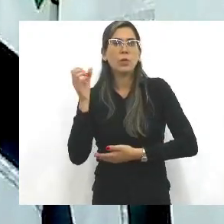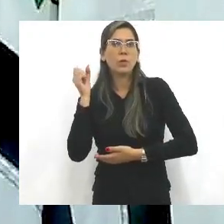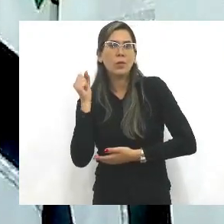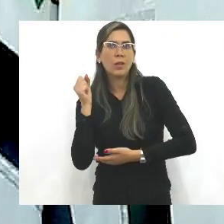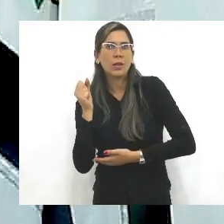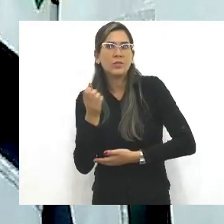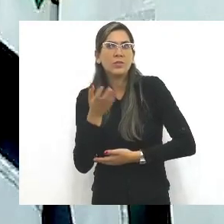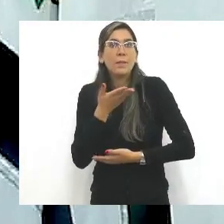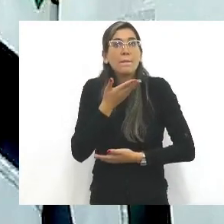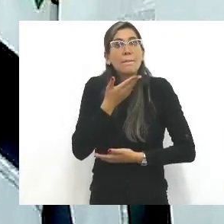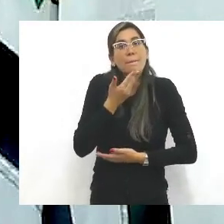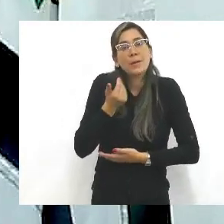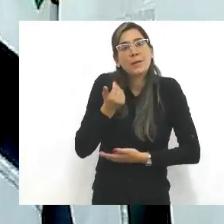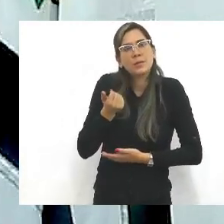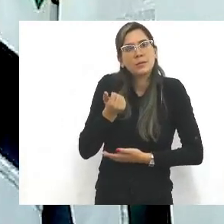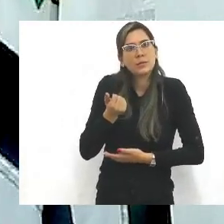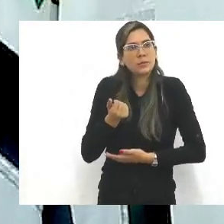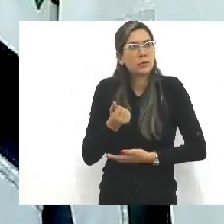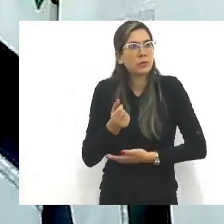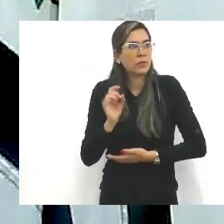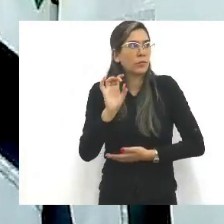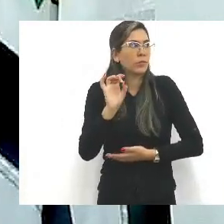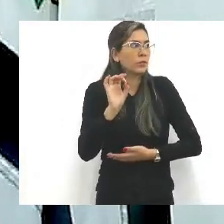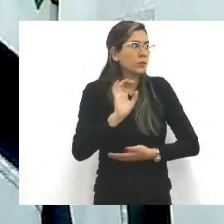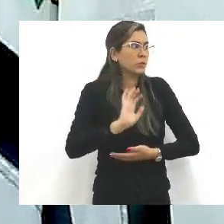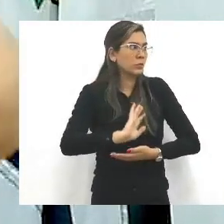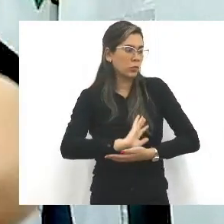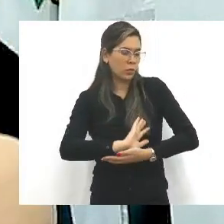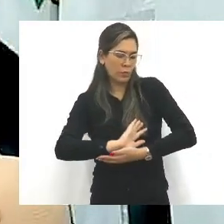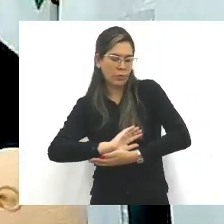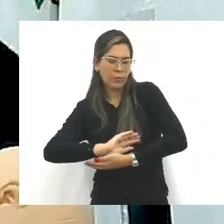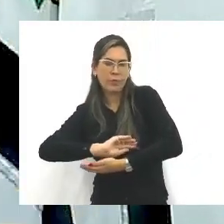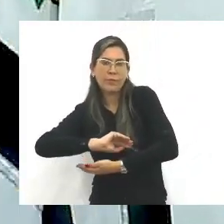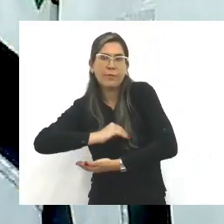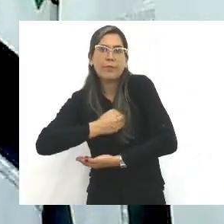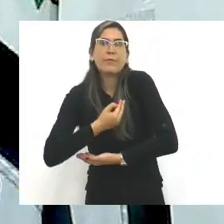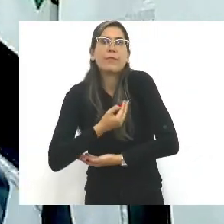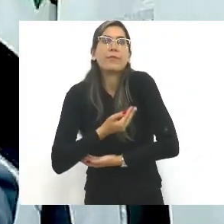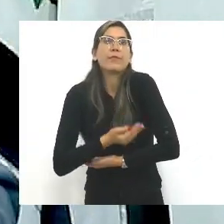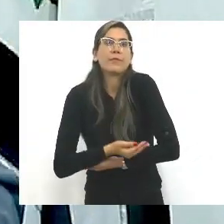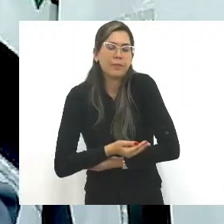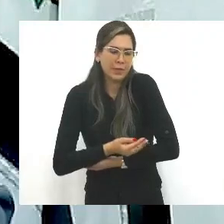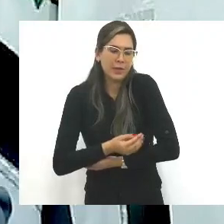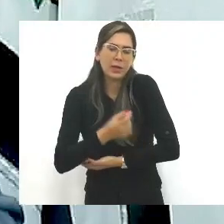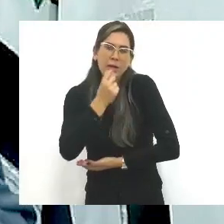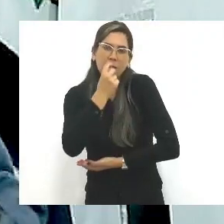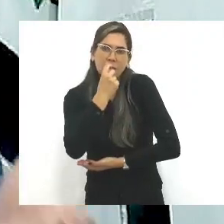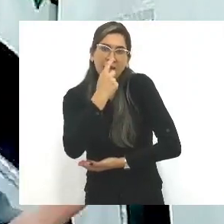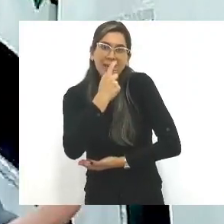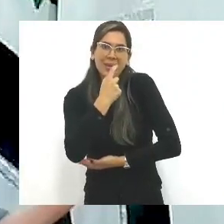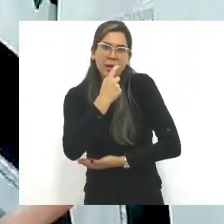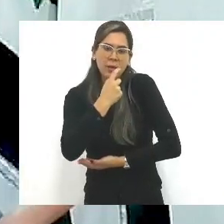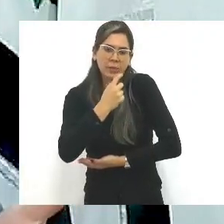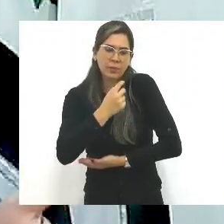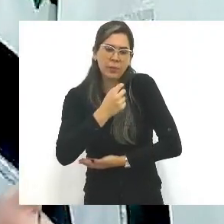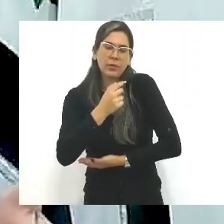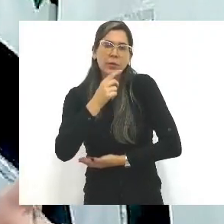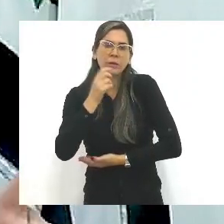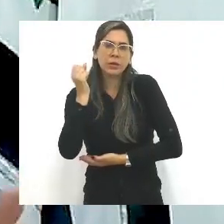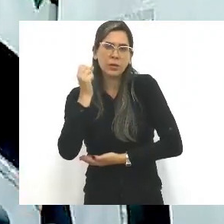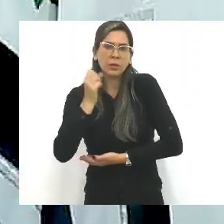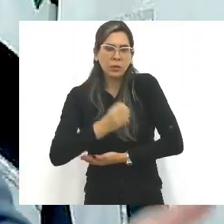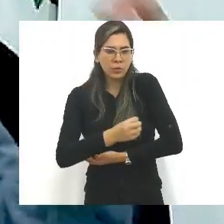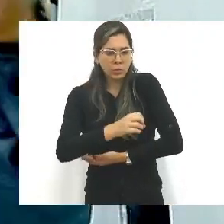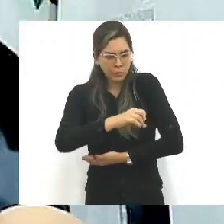fácil. Simplesmente você fazendo esse giro, cabecinha para baixo, boquinha aberta, esse líquido vai escorrer, esse